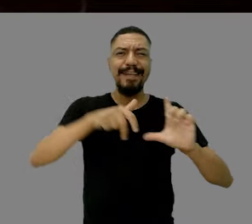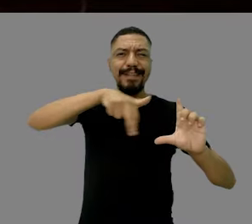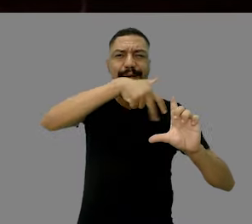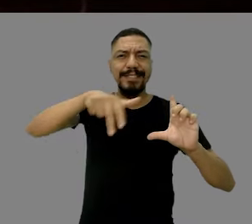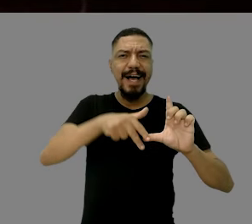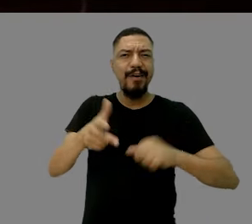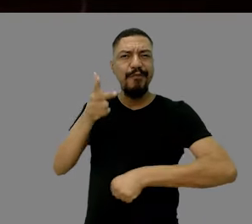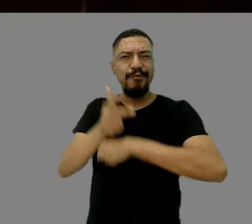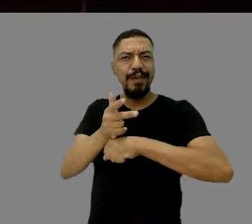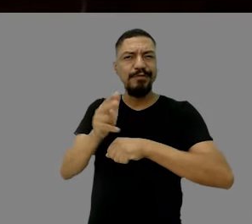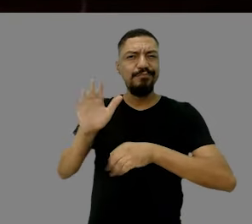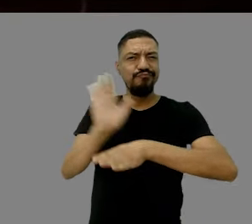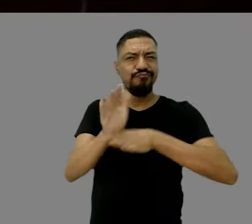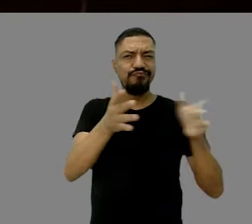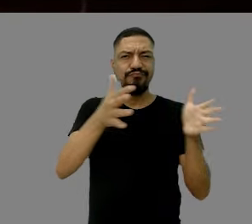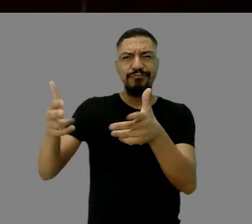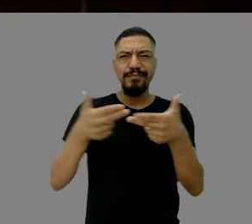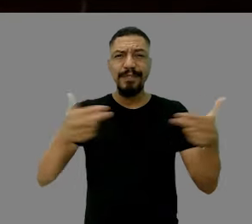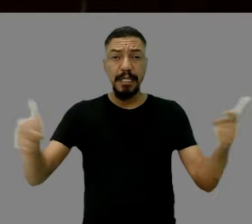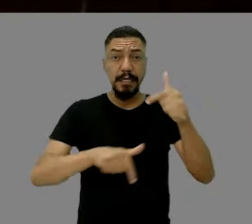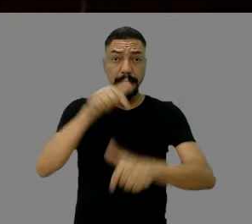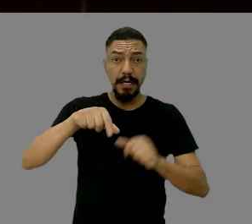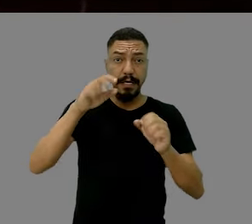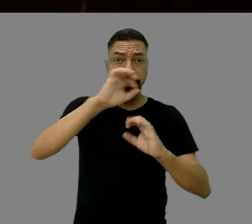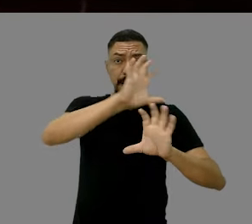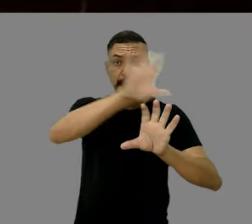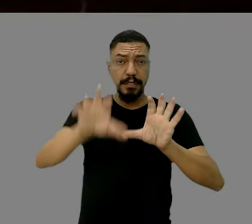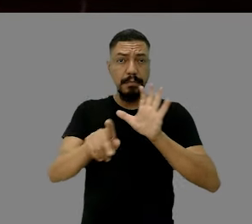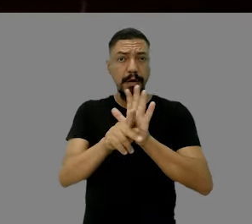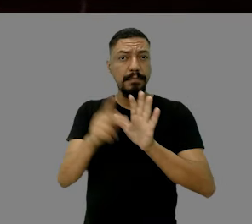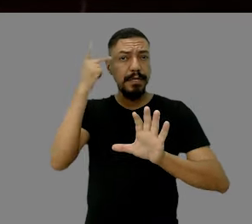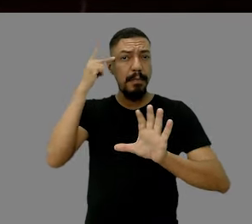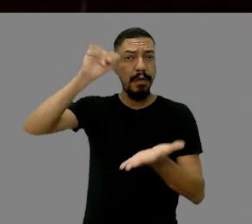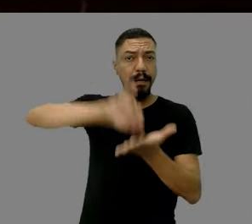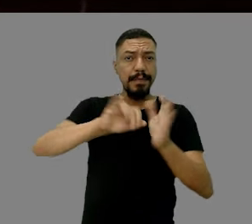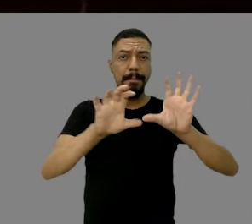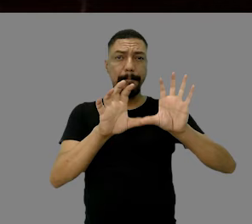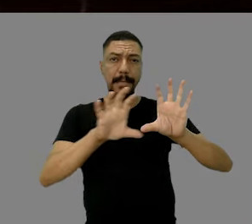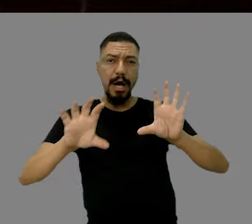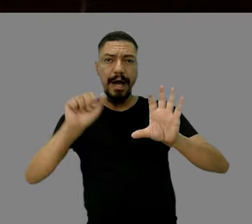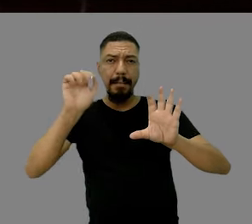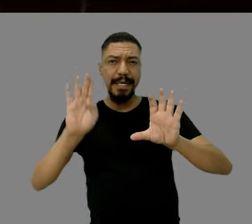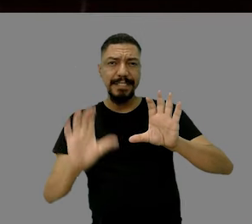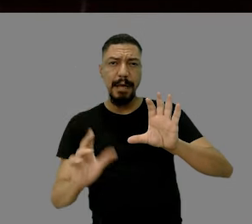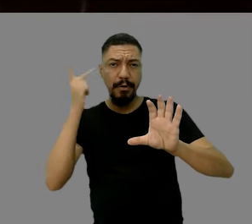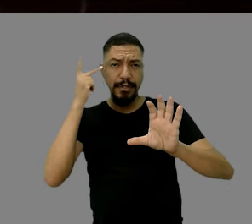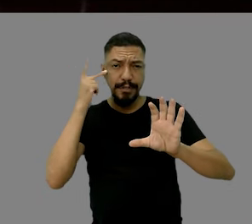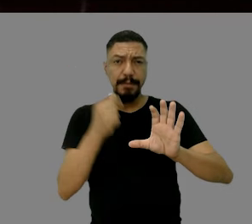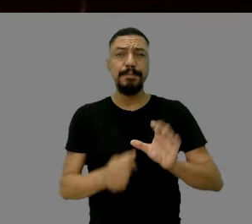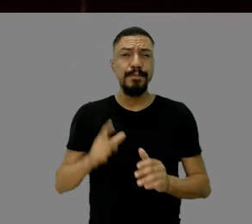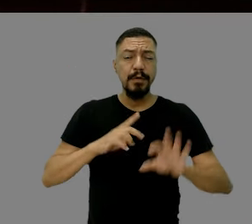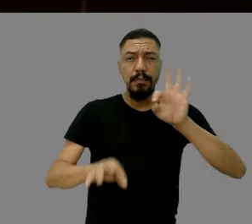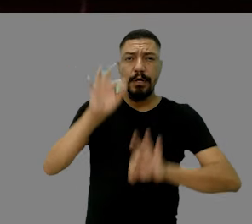documentários, enfim. Né, e a gente atua aqui na região do ABC, e esse projeto, que é o Núcleo Criativo do